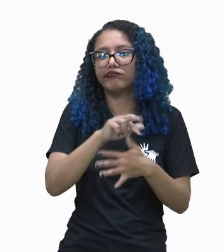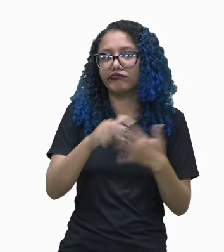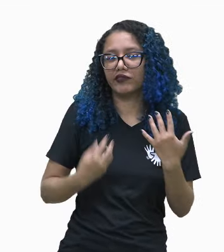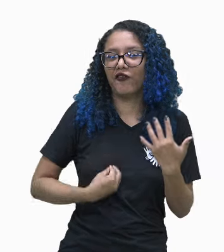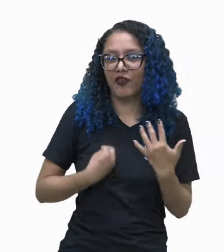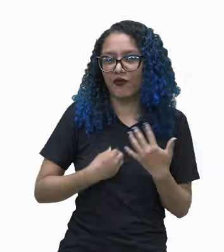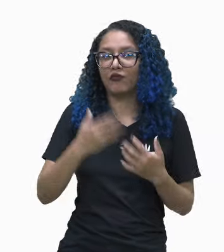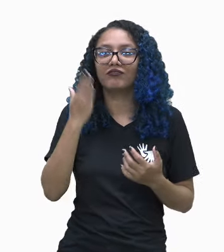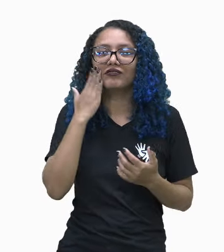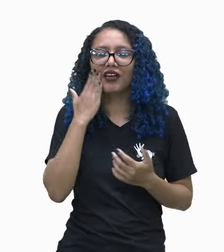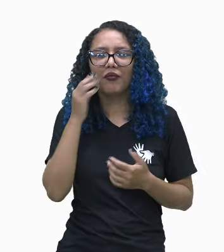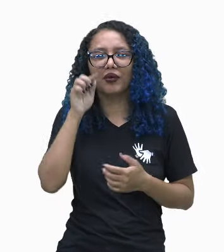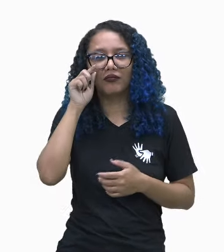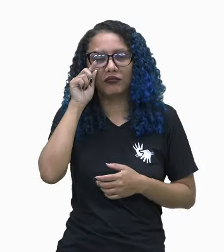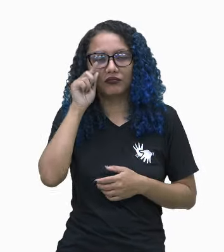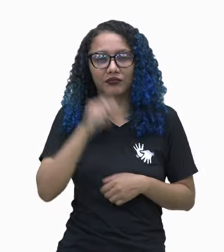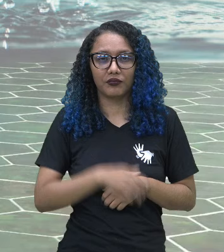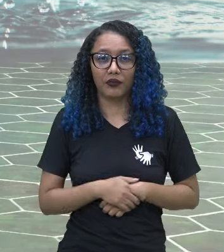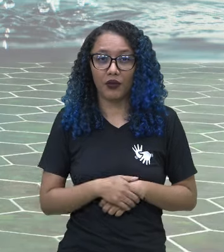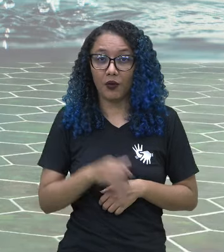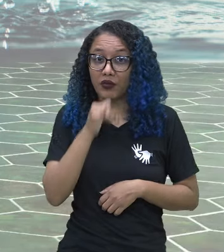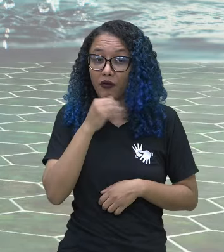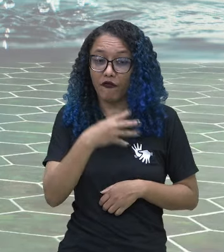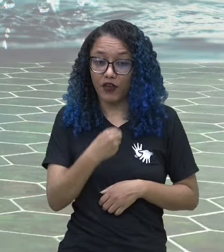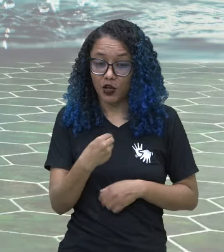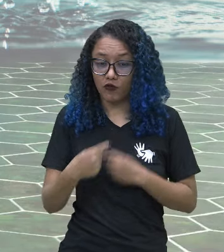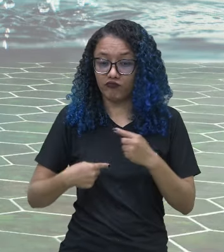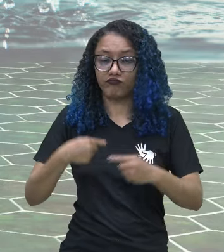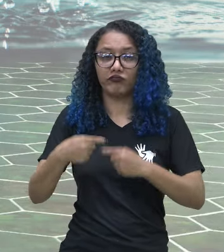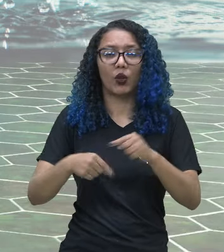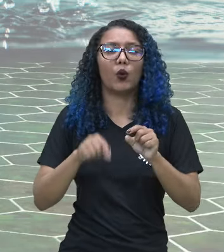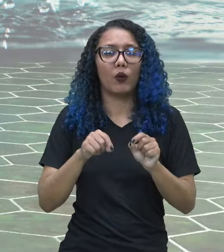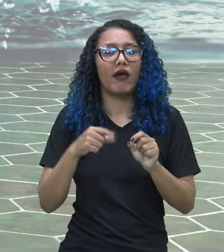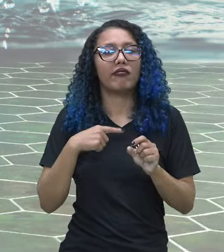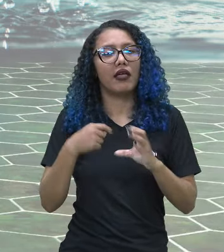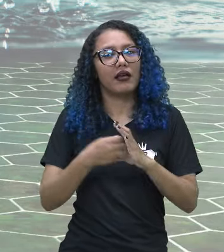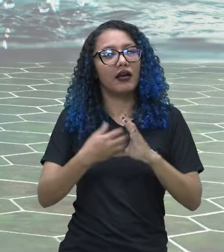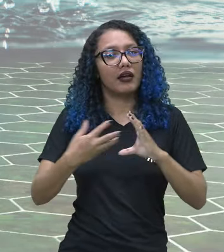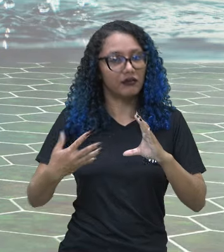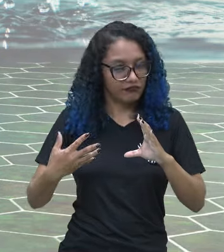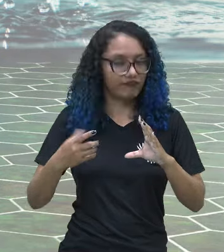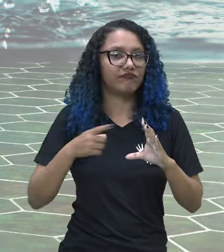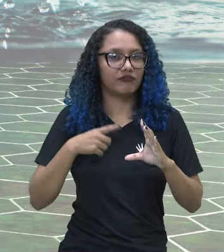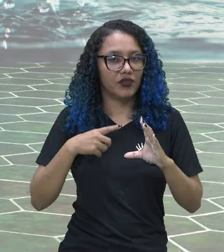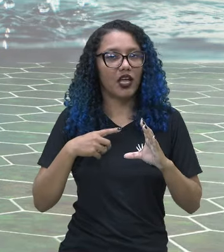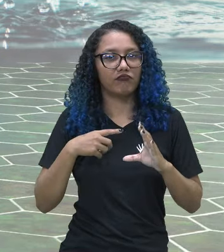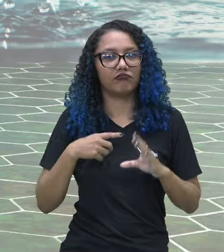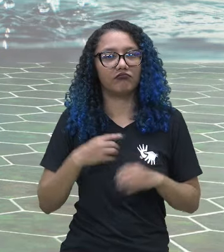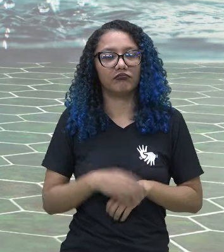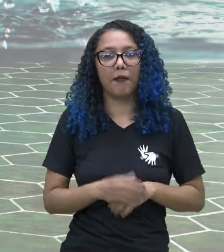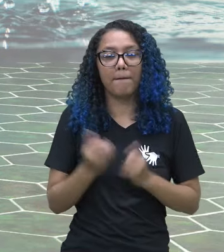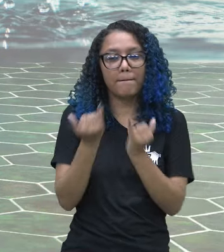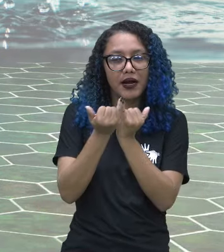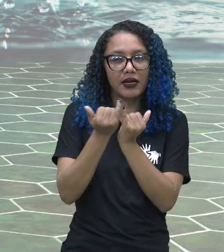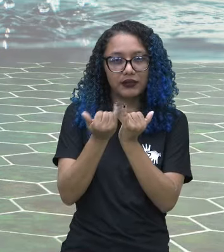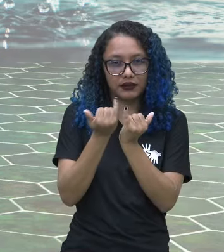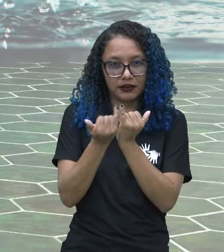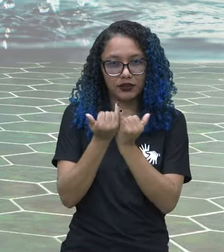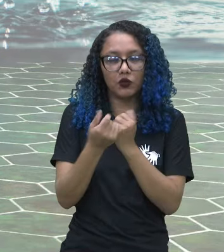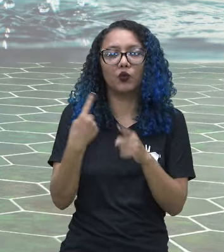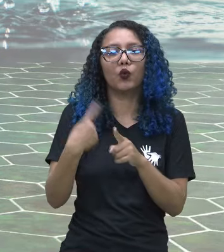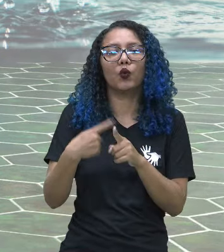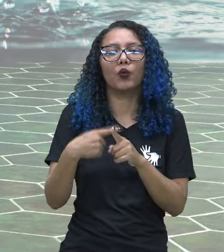saibam vocês que os nossos descendentes, eles vão ter as nossas características, porque lá no DNA tem